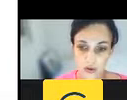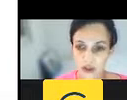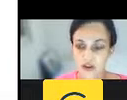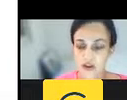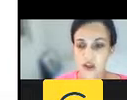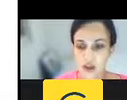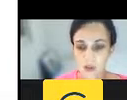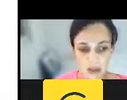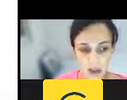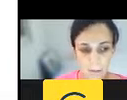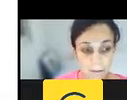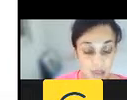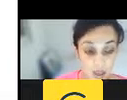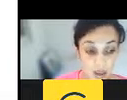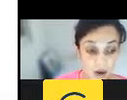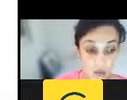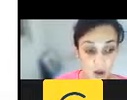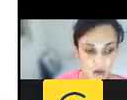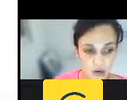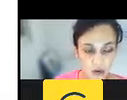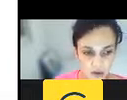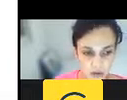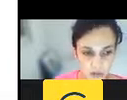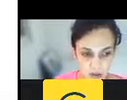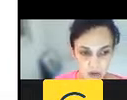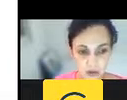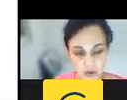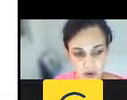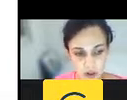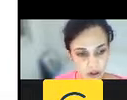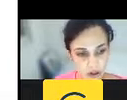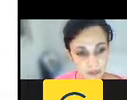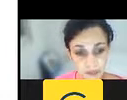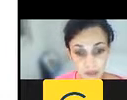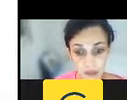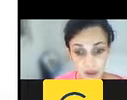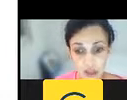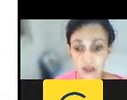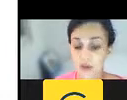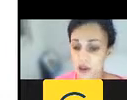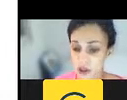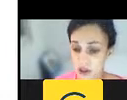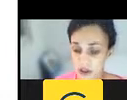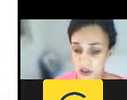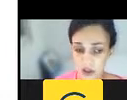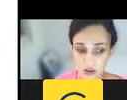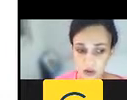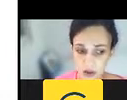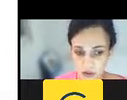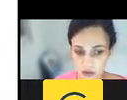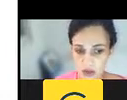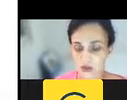importantes? O que, que a gente tem que abordar? Uma outra coisa que me passou foi o seguinte: em que medida que